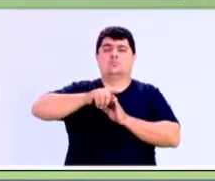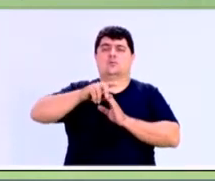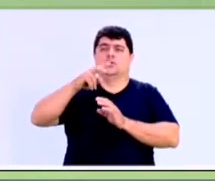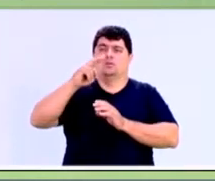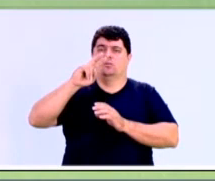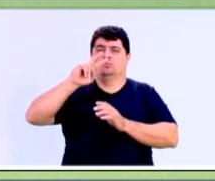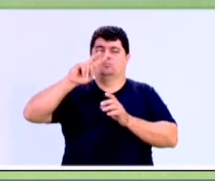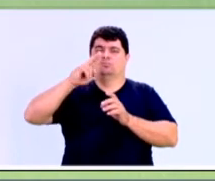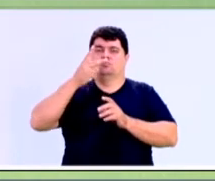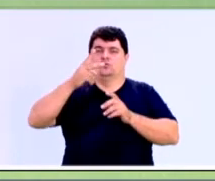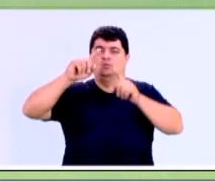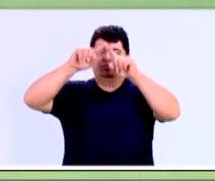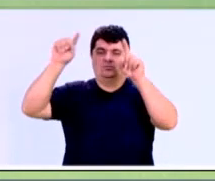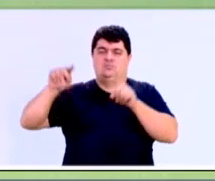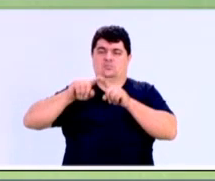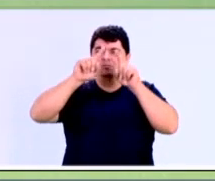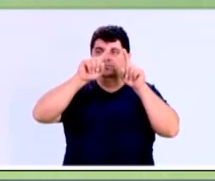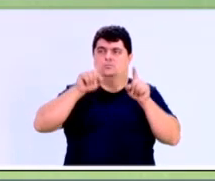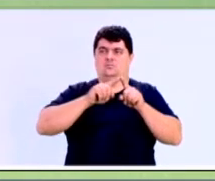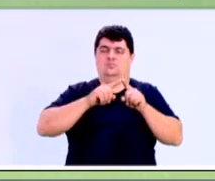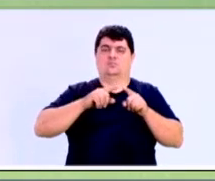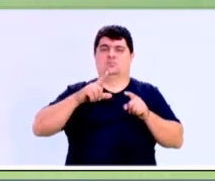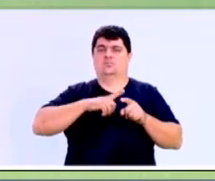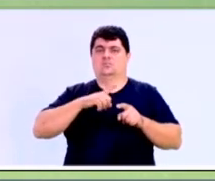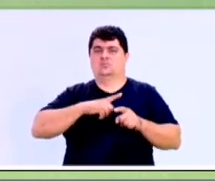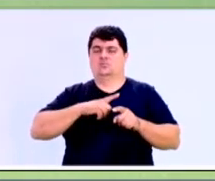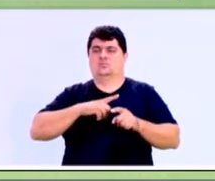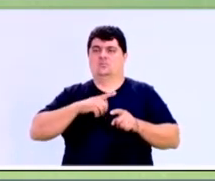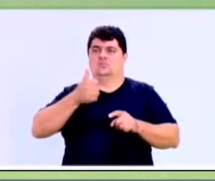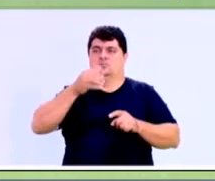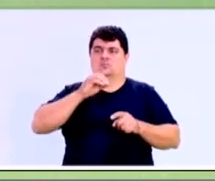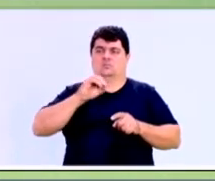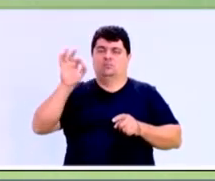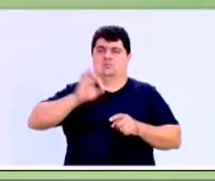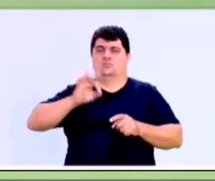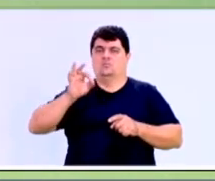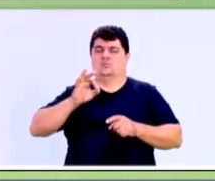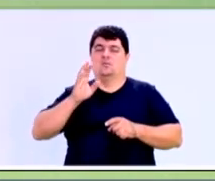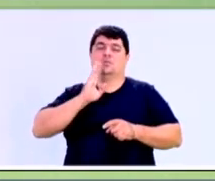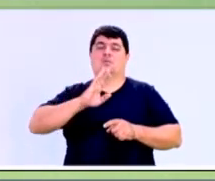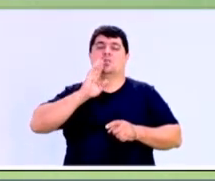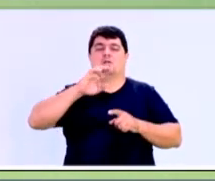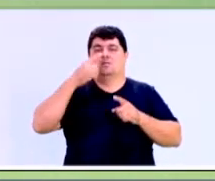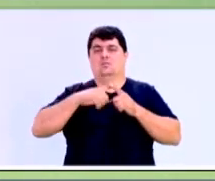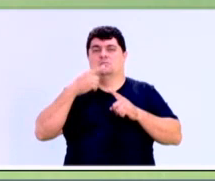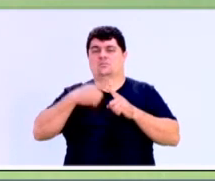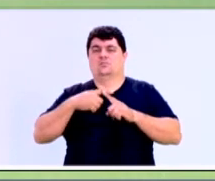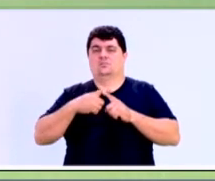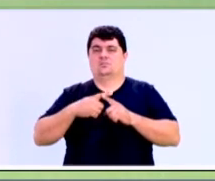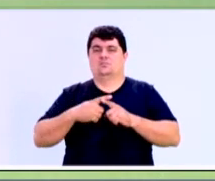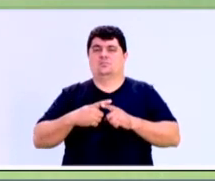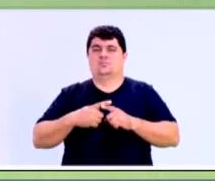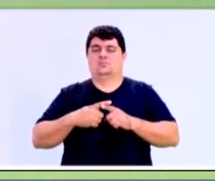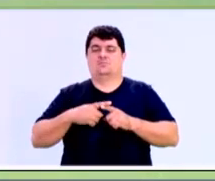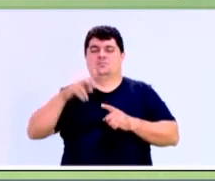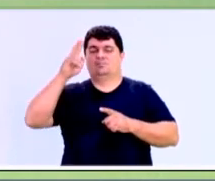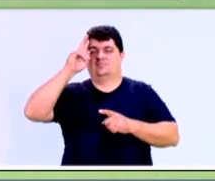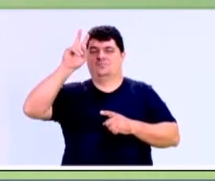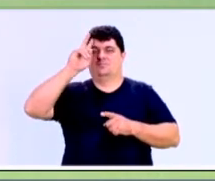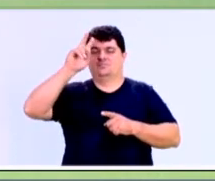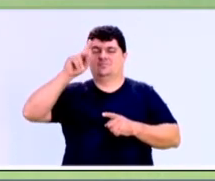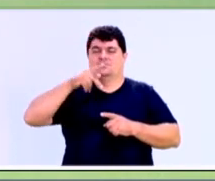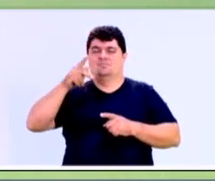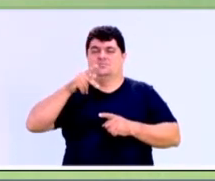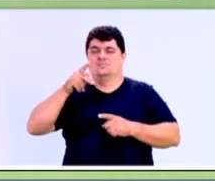fórmulas deles, os dois modelos dele deram 100%. O muito engraçado, que a professora Leila deve lembrar disso, que